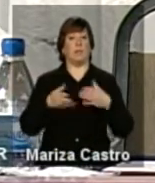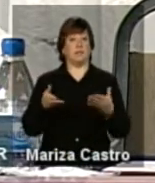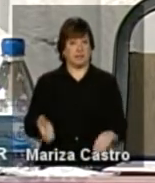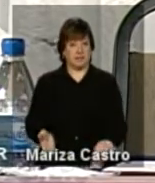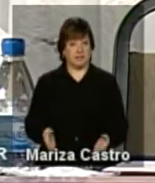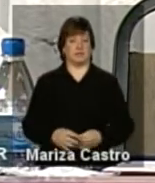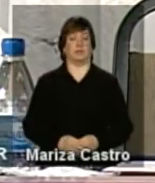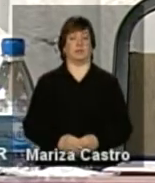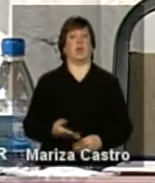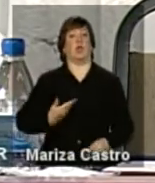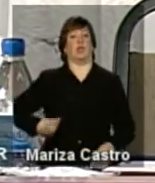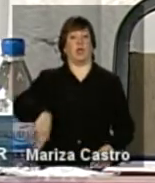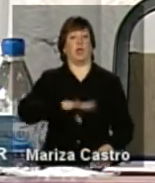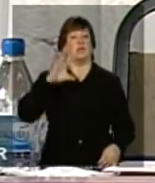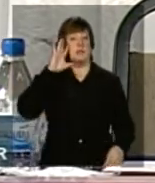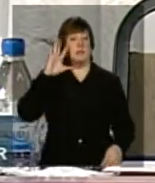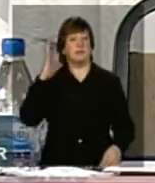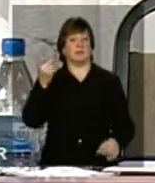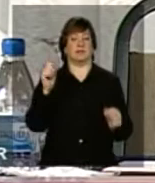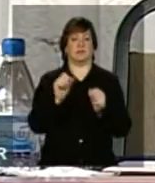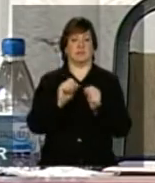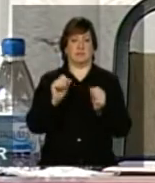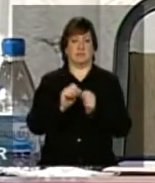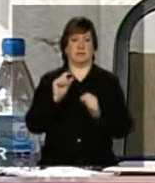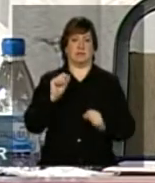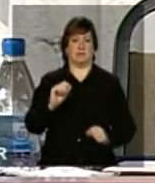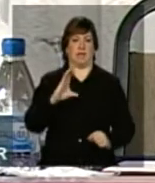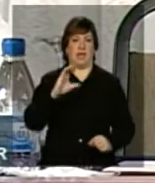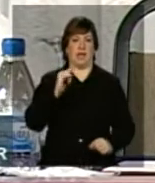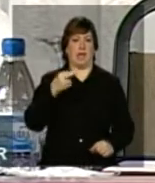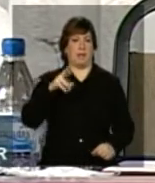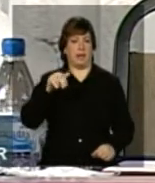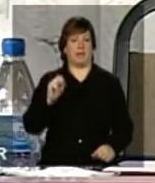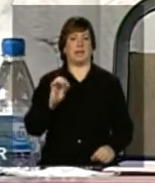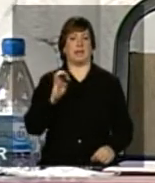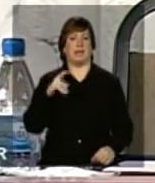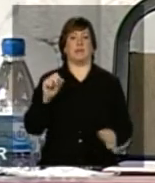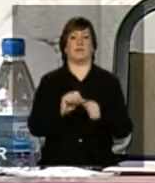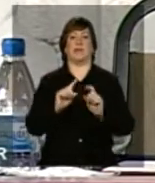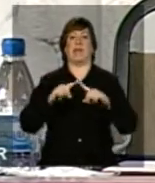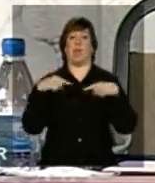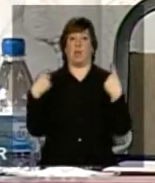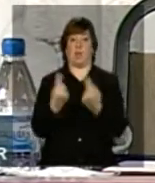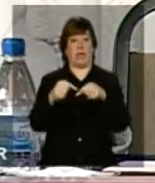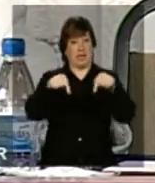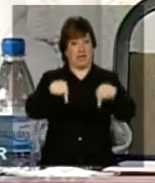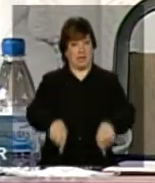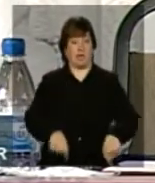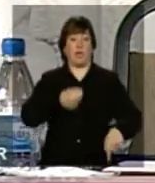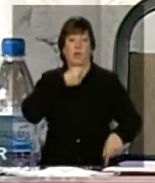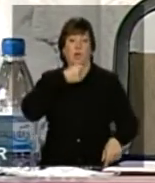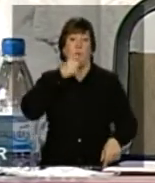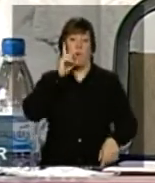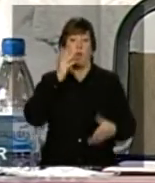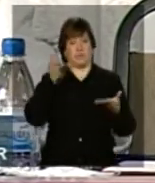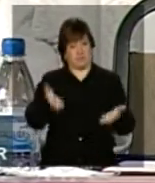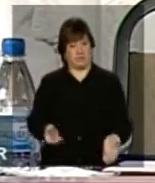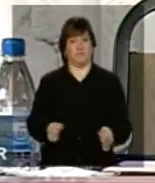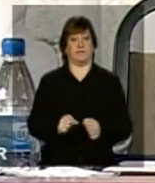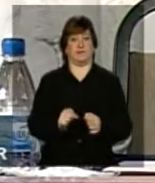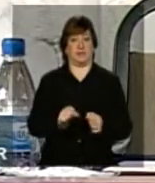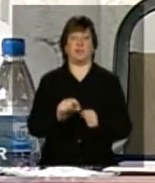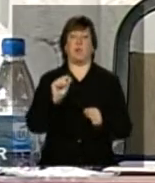nós decidimos que as câmaras técnicas reunissem aqui ontem, e assim o fizeram,